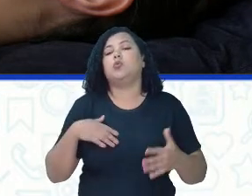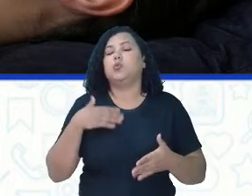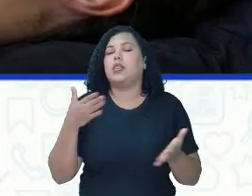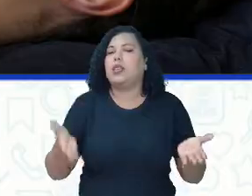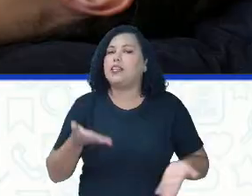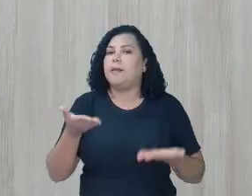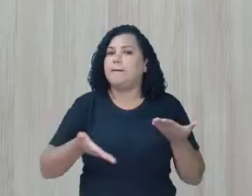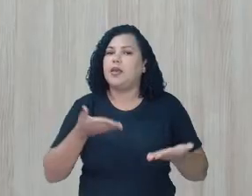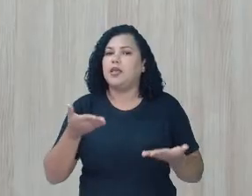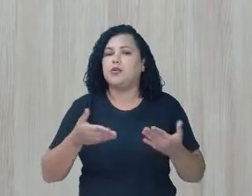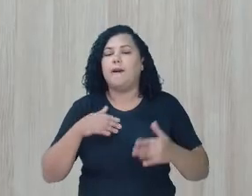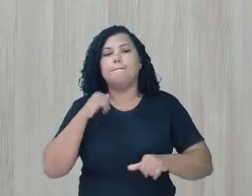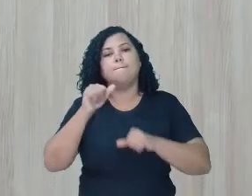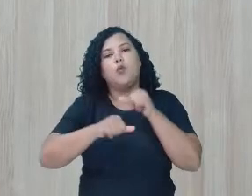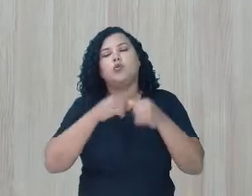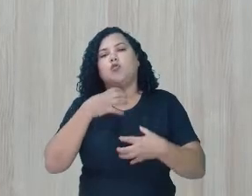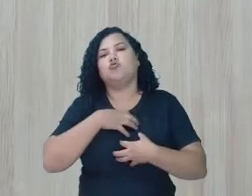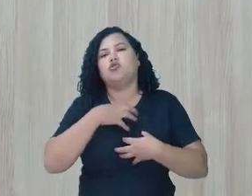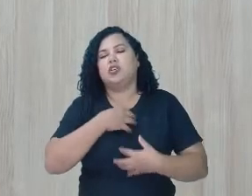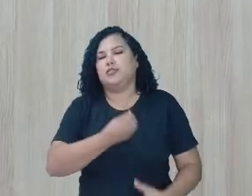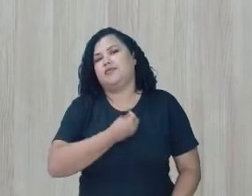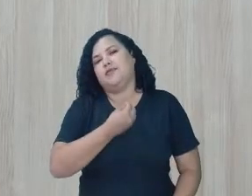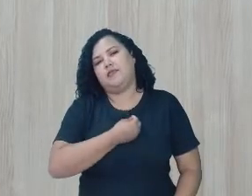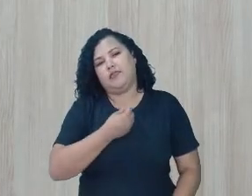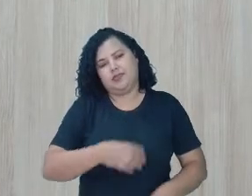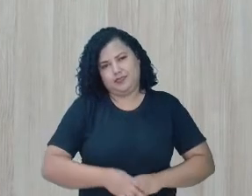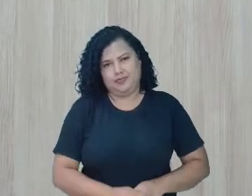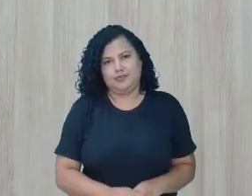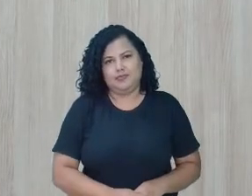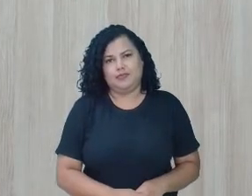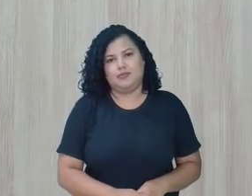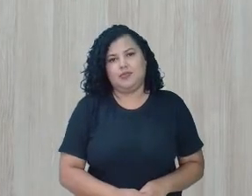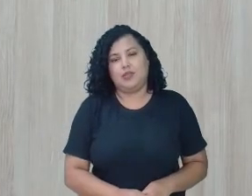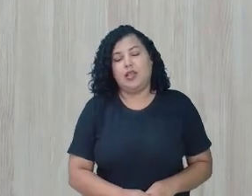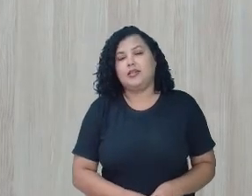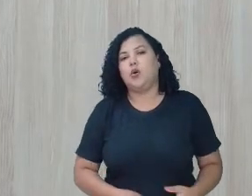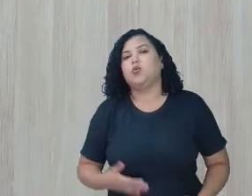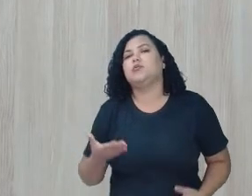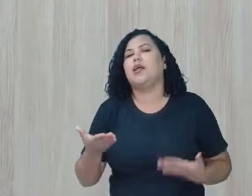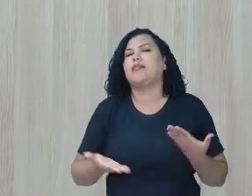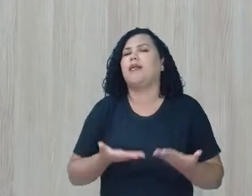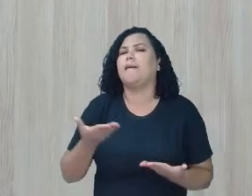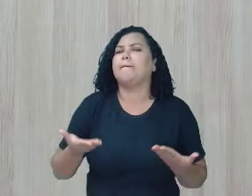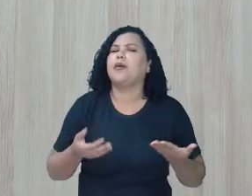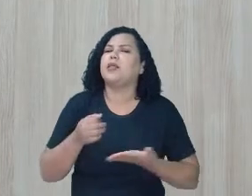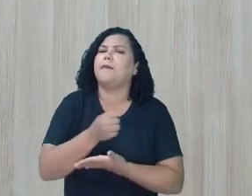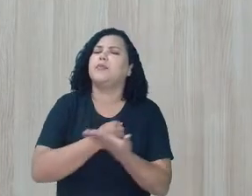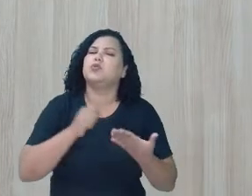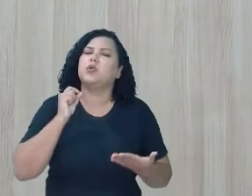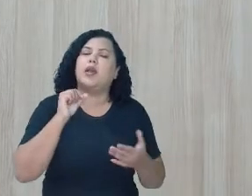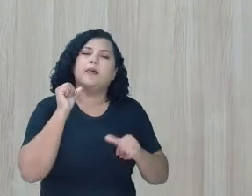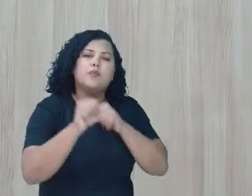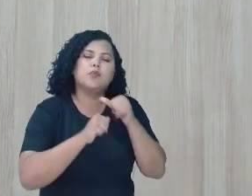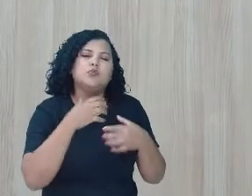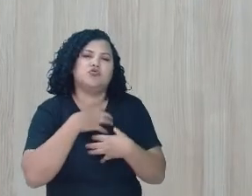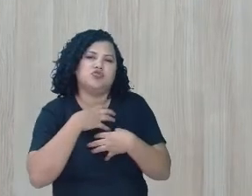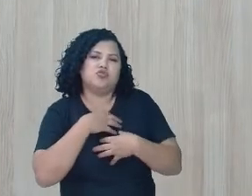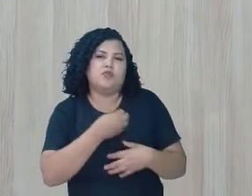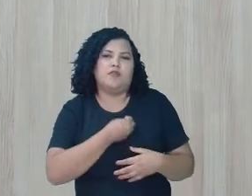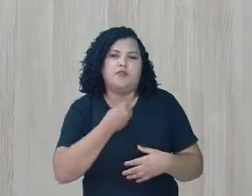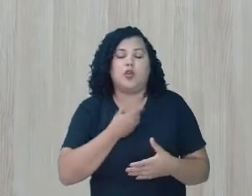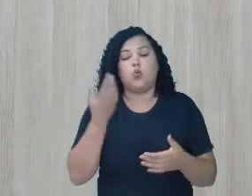doença crônica é aquela que muitas vezes o tratamento é baseado na mudança de estilo de vida, ou seja,